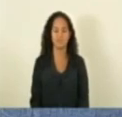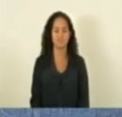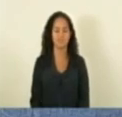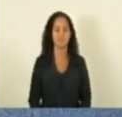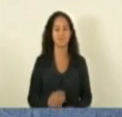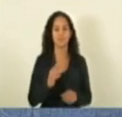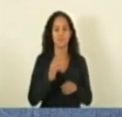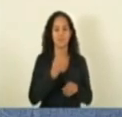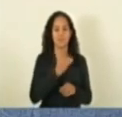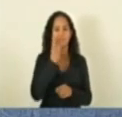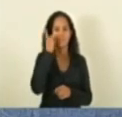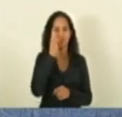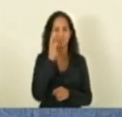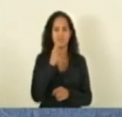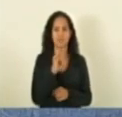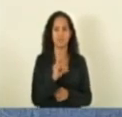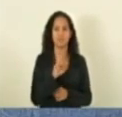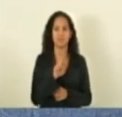Deputado Freitas.